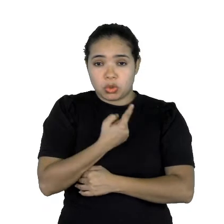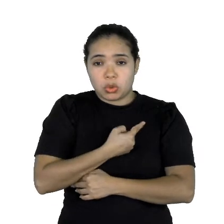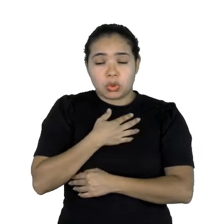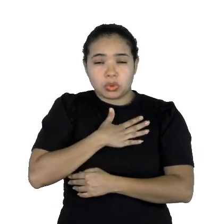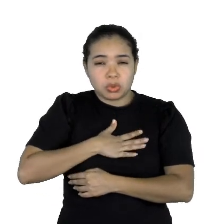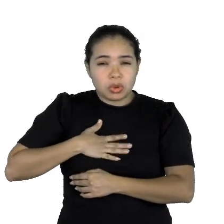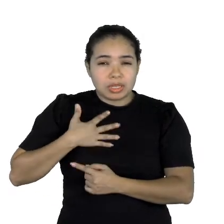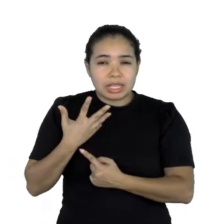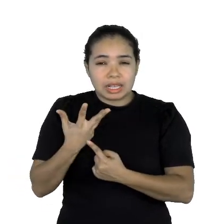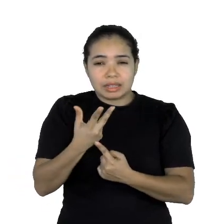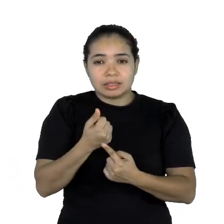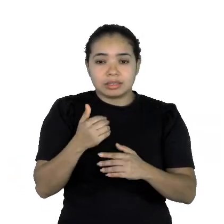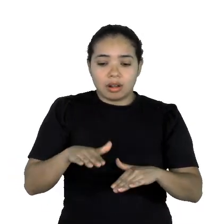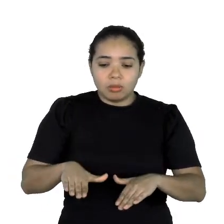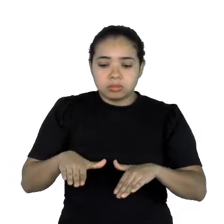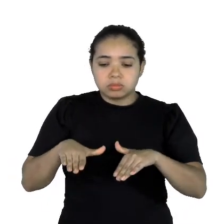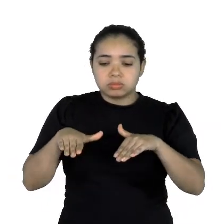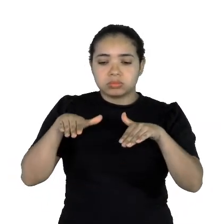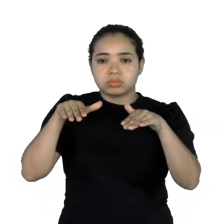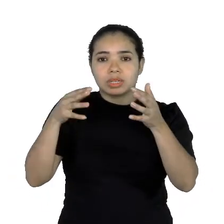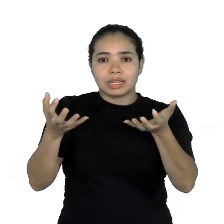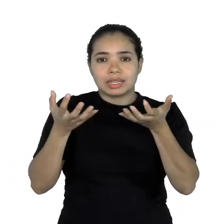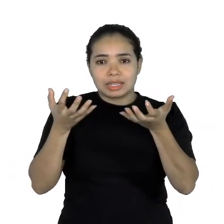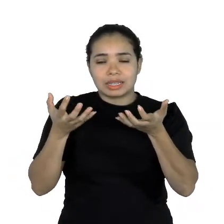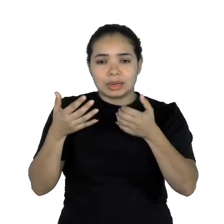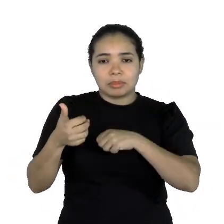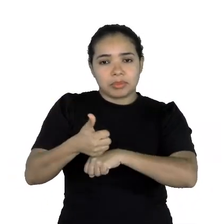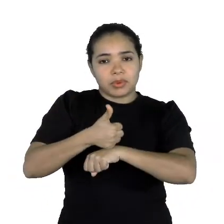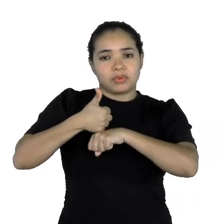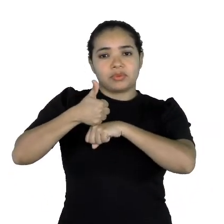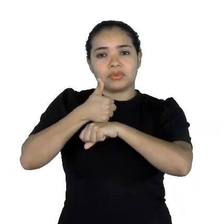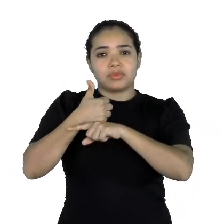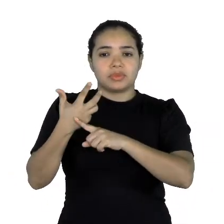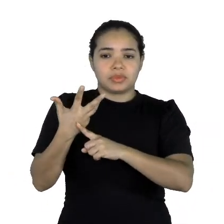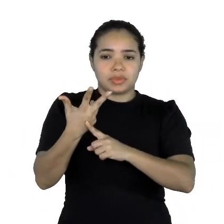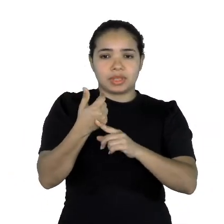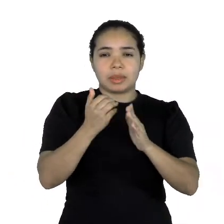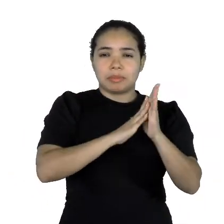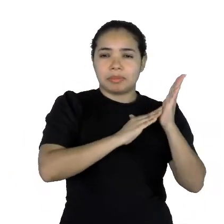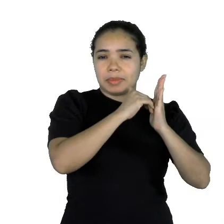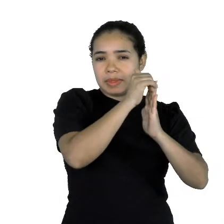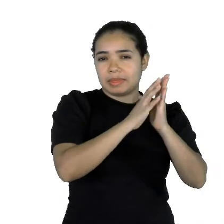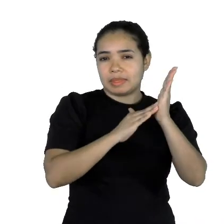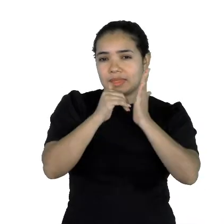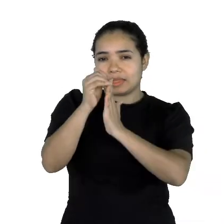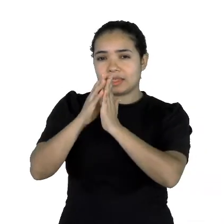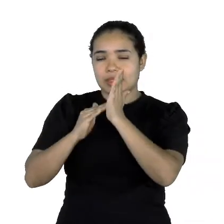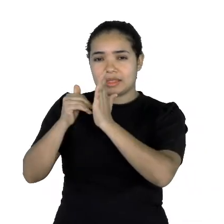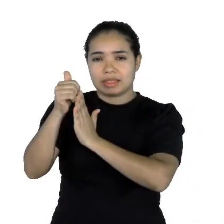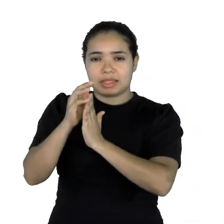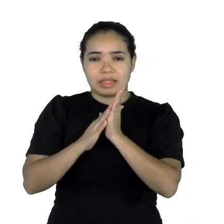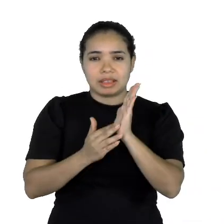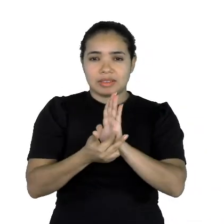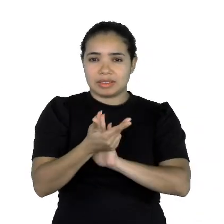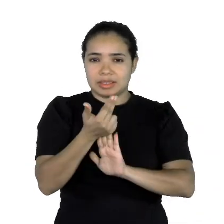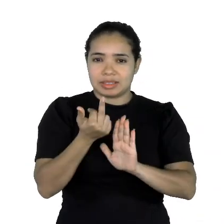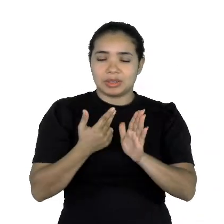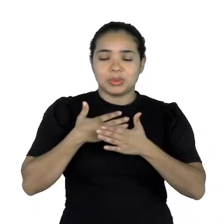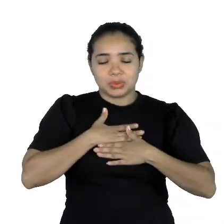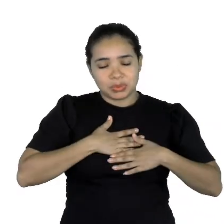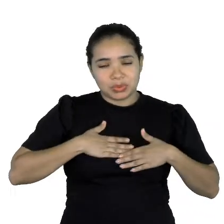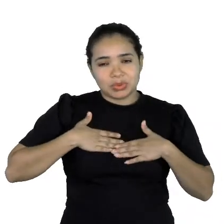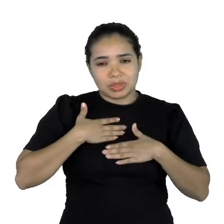minha irmã, quando crescermos, queremos ser artista, pintar quadros, fazer muitos desenhos. Gostamos muito